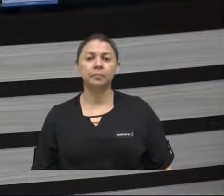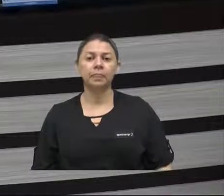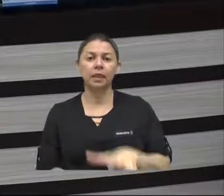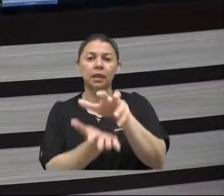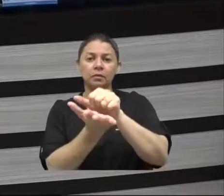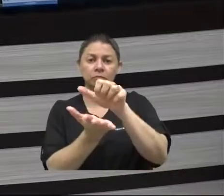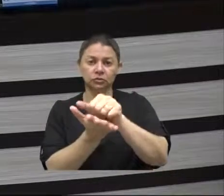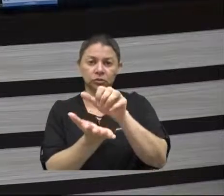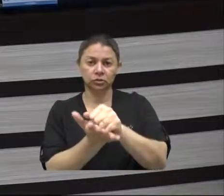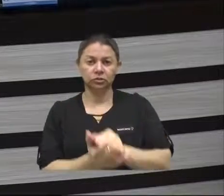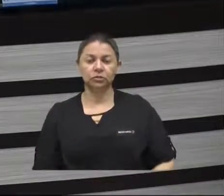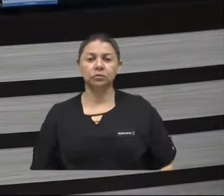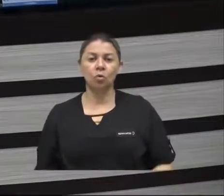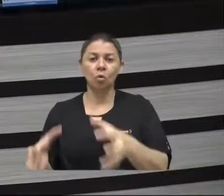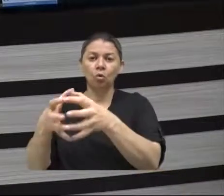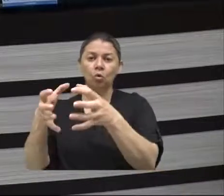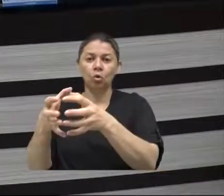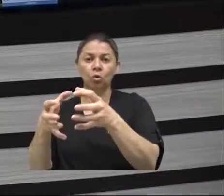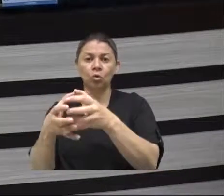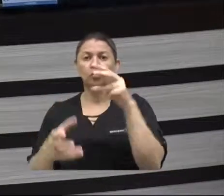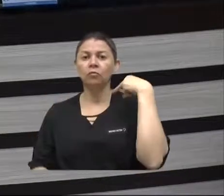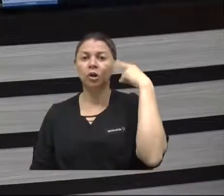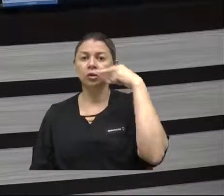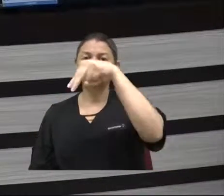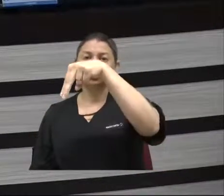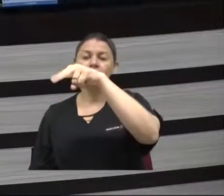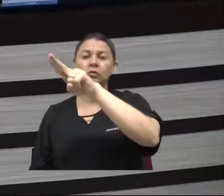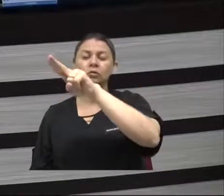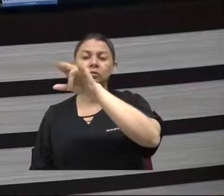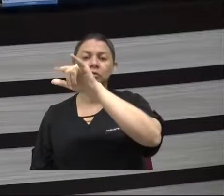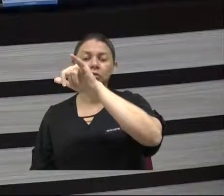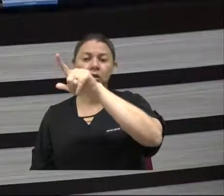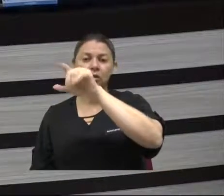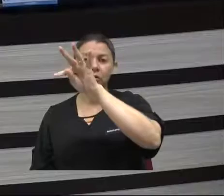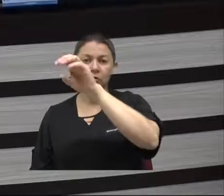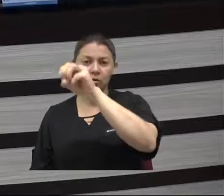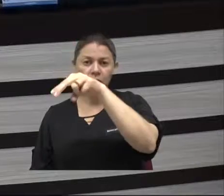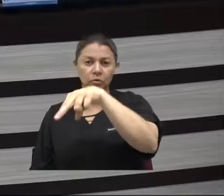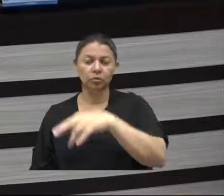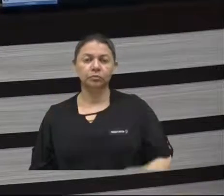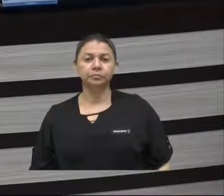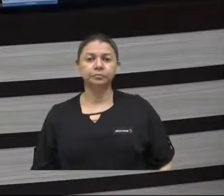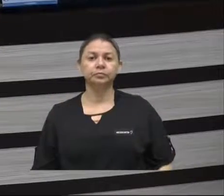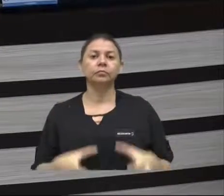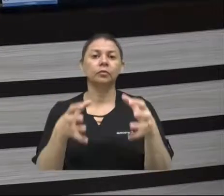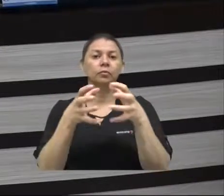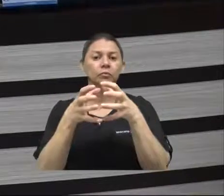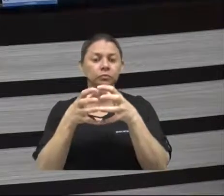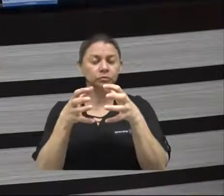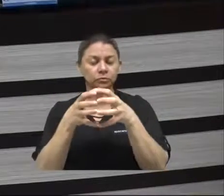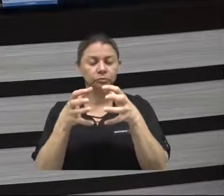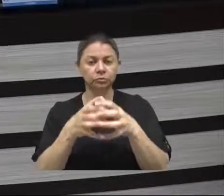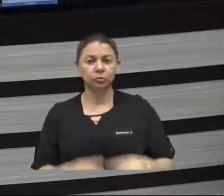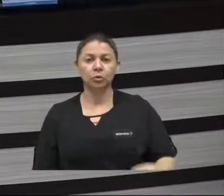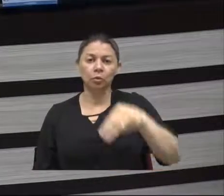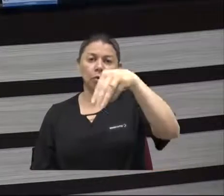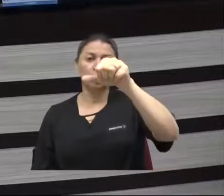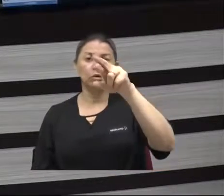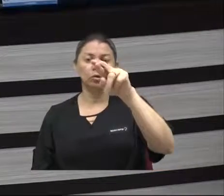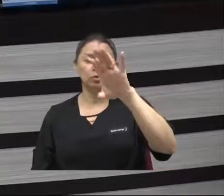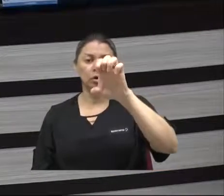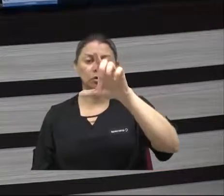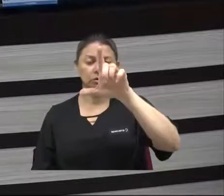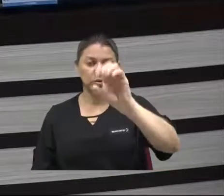por Newton Santos. Eu. Vice-presidente Marcelo Rossi. Primeiro secretário Vaguinho. Segundo